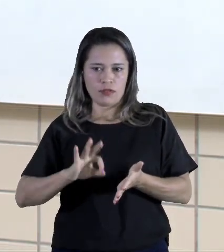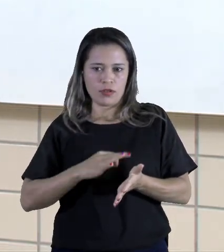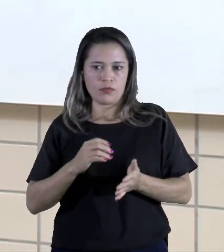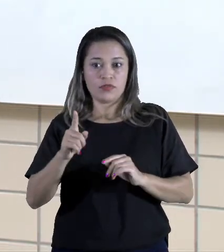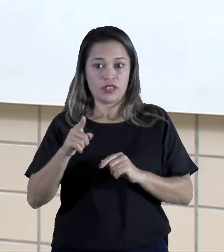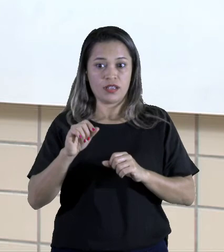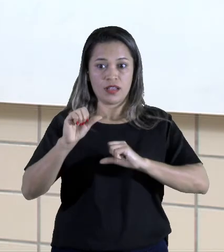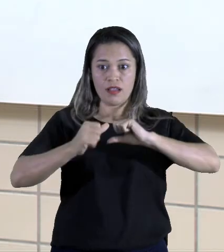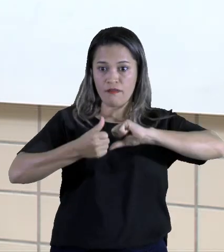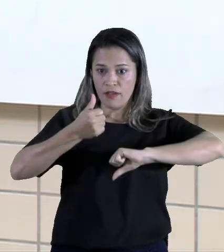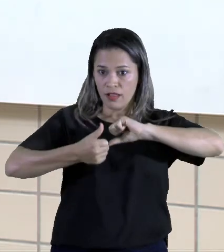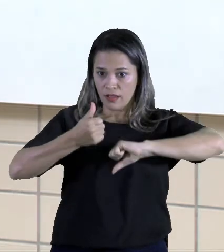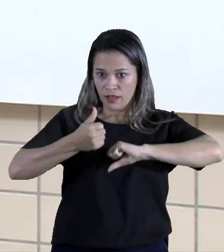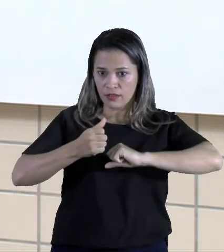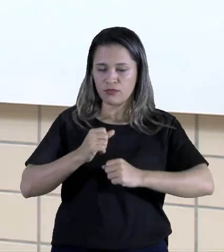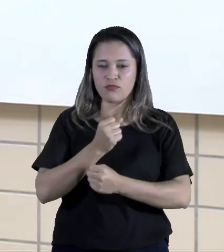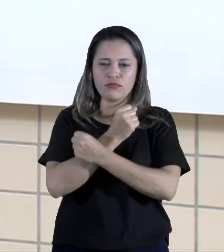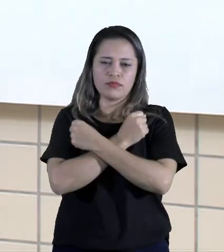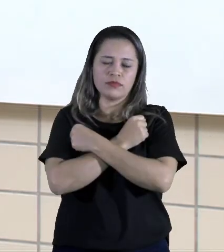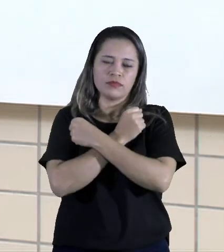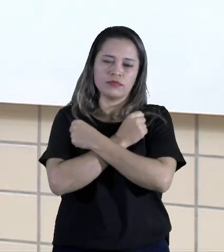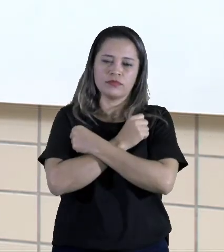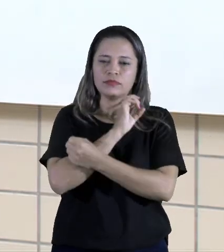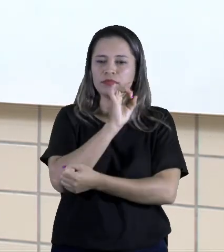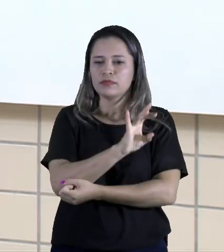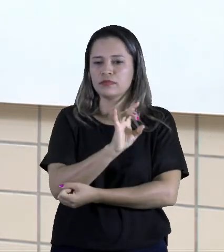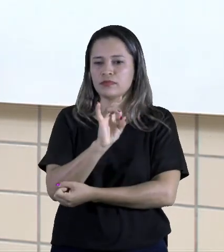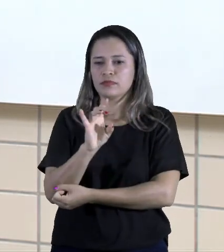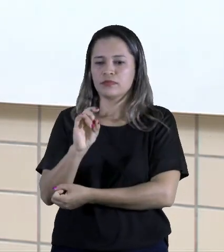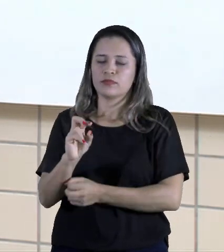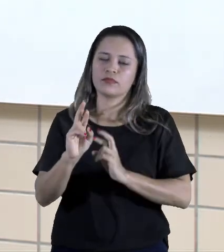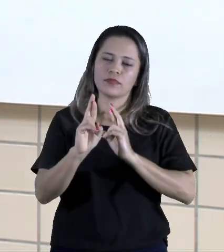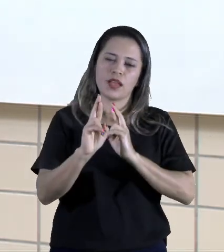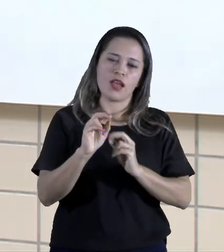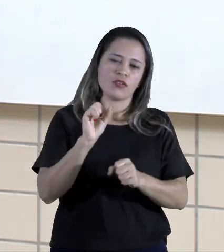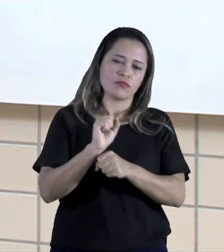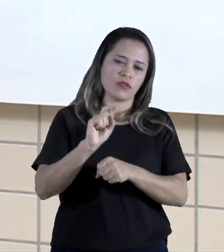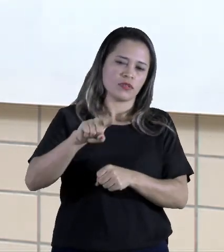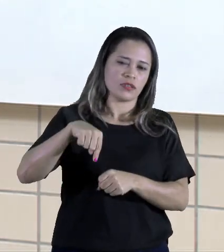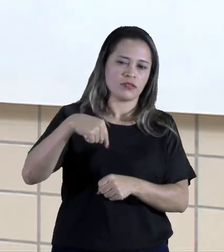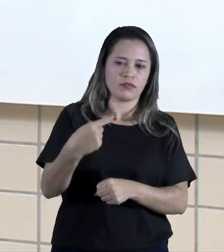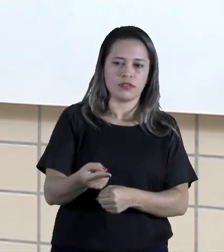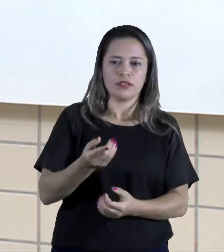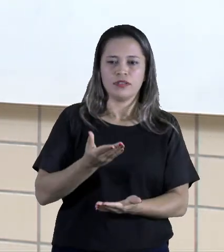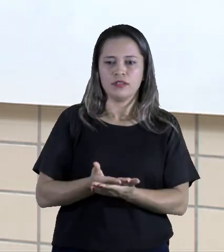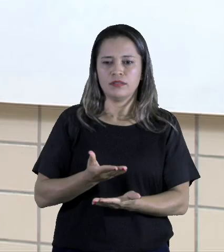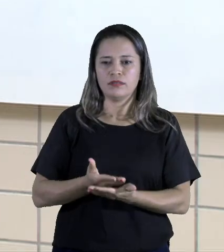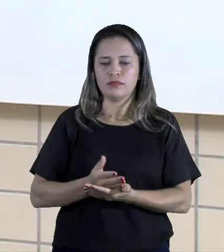avaliado. Um grande abraço em cada um de vocês e eu te espero na próxima aula.